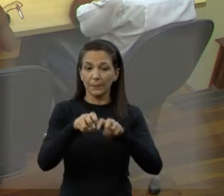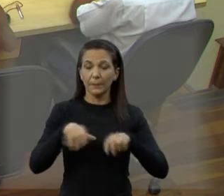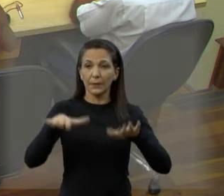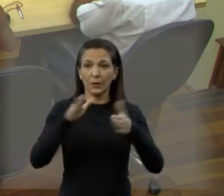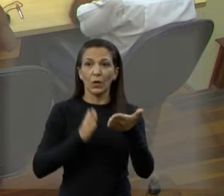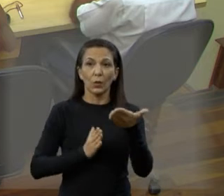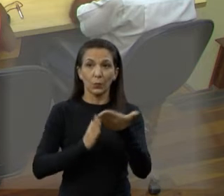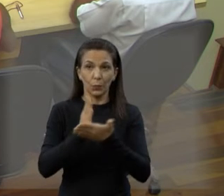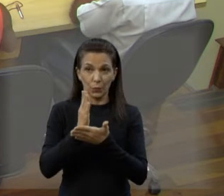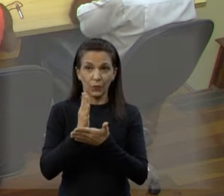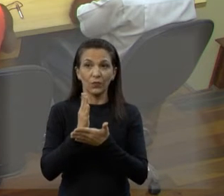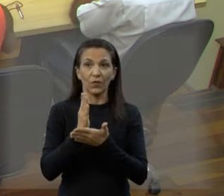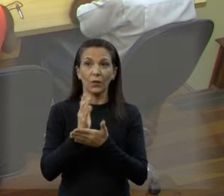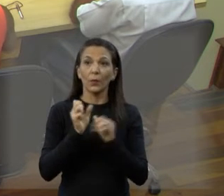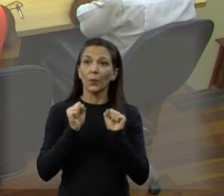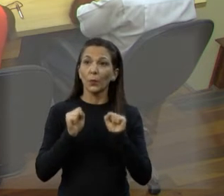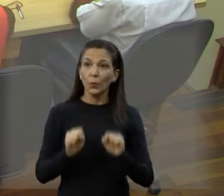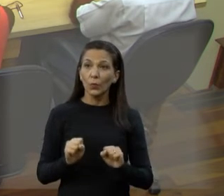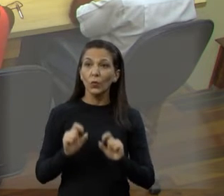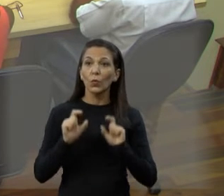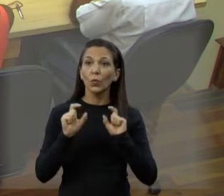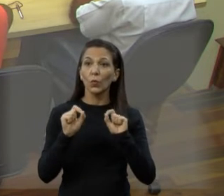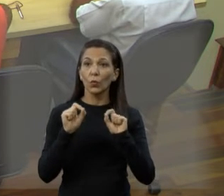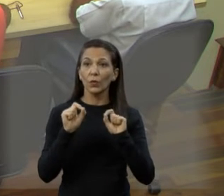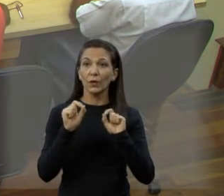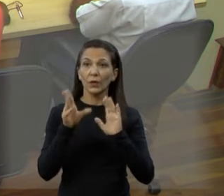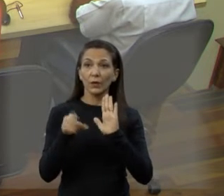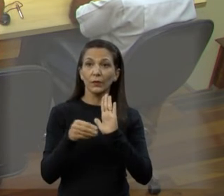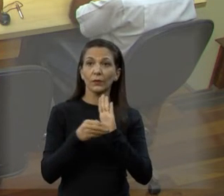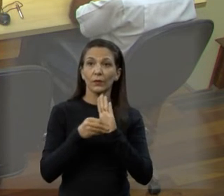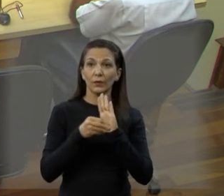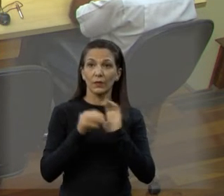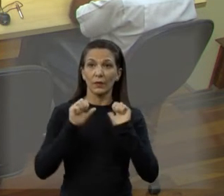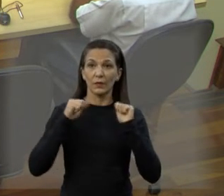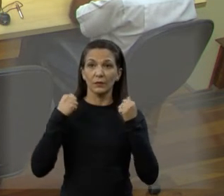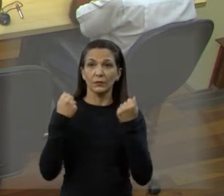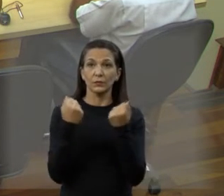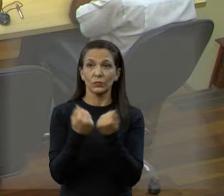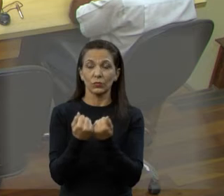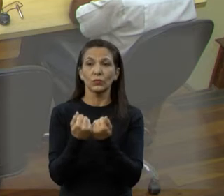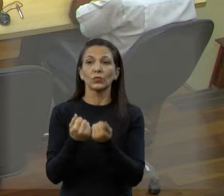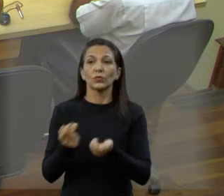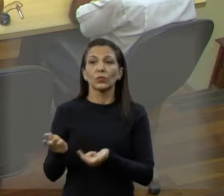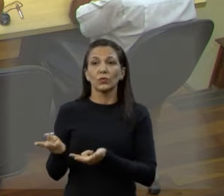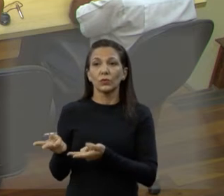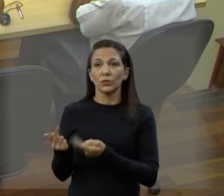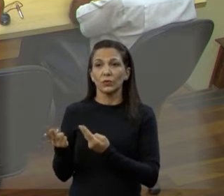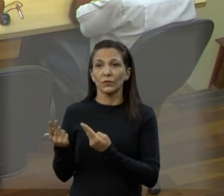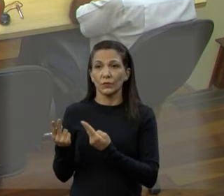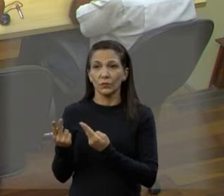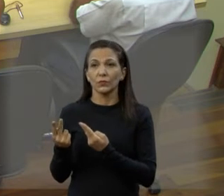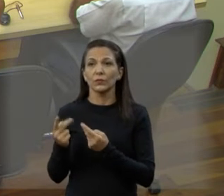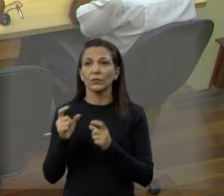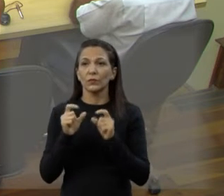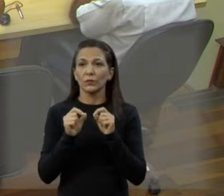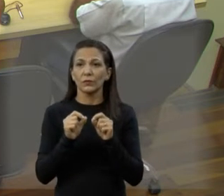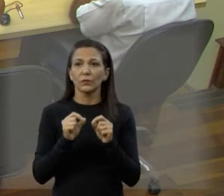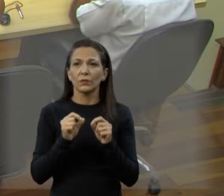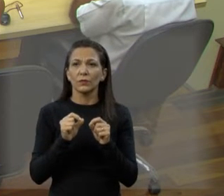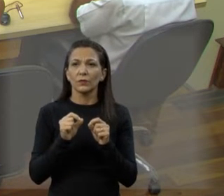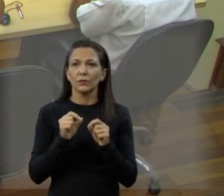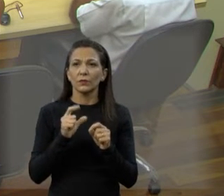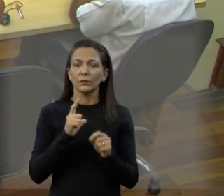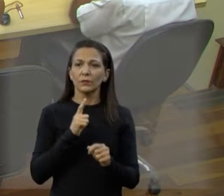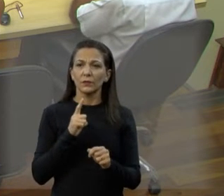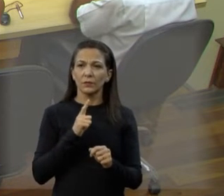para que a gente pudesse incluir a nossa querida assessora de políticas para a juventude está esse Chagas Chaves